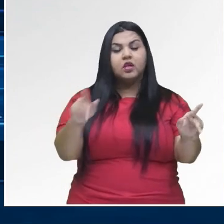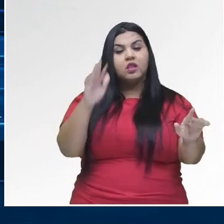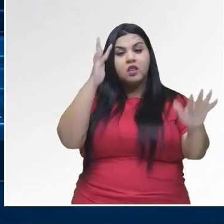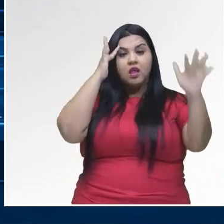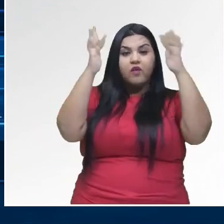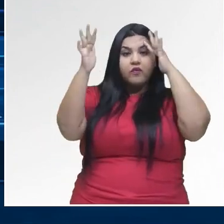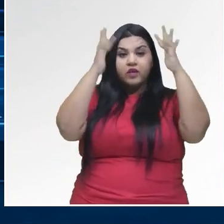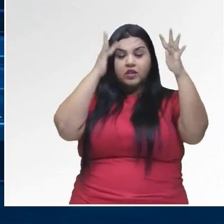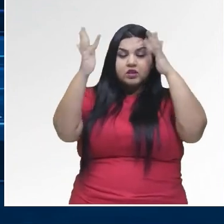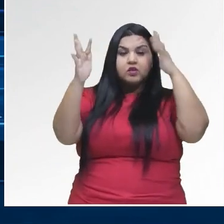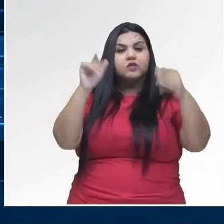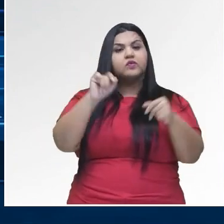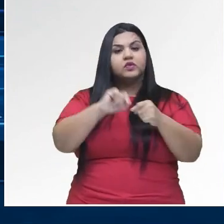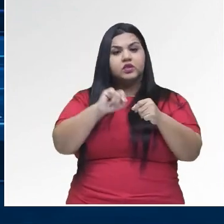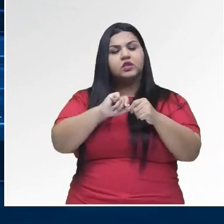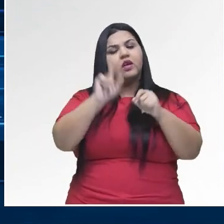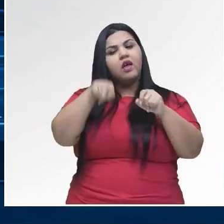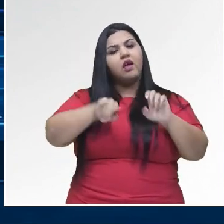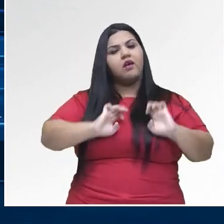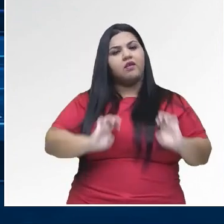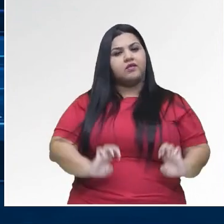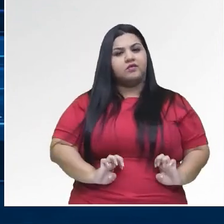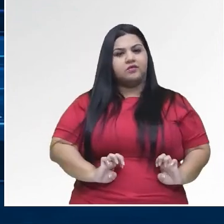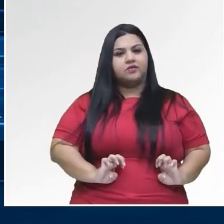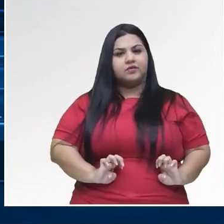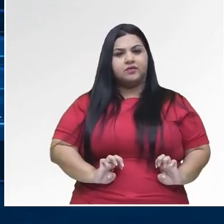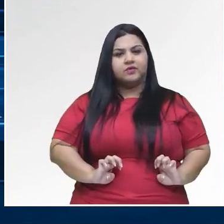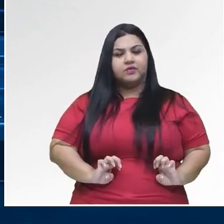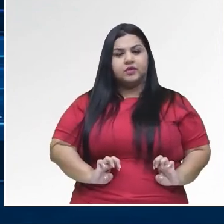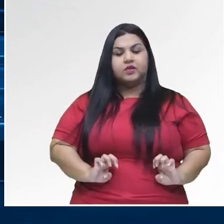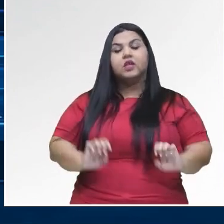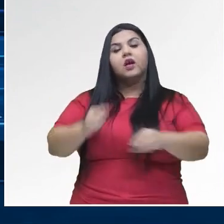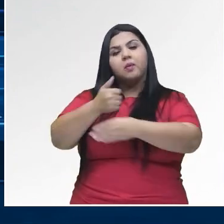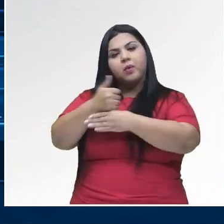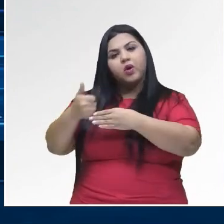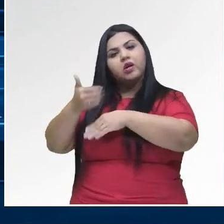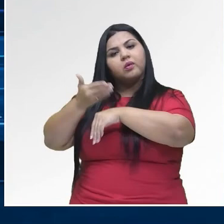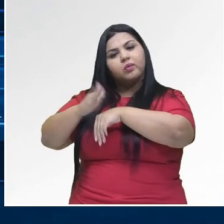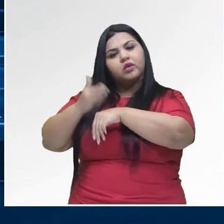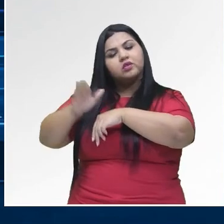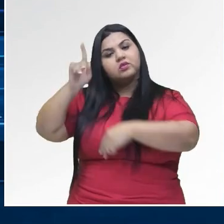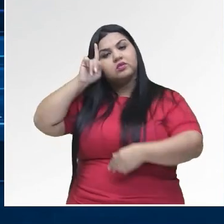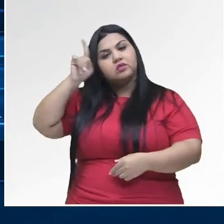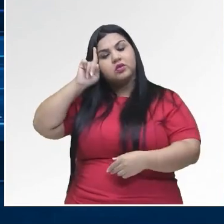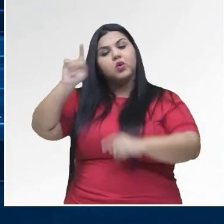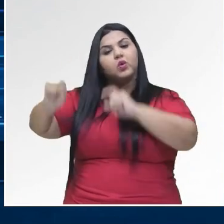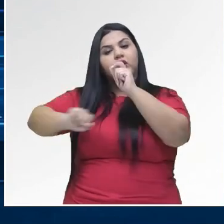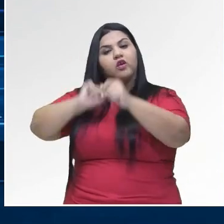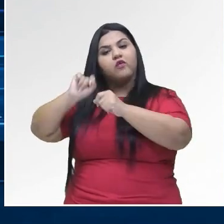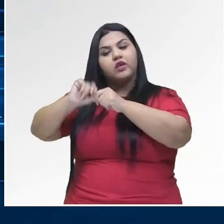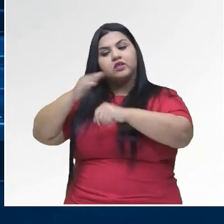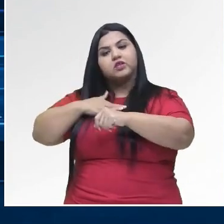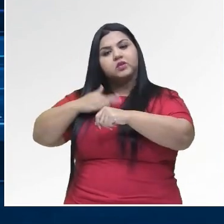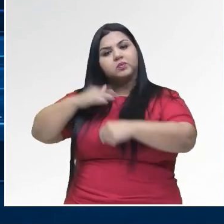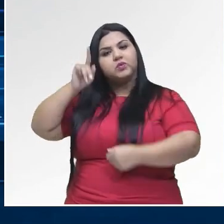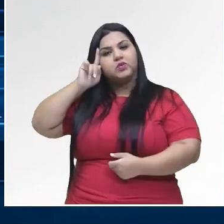que eu faço é a ética. E a moral é a prática cotidiana, é o que eu faço no meu dia a dia.